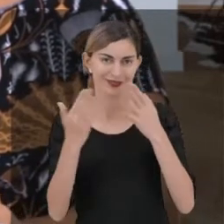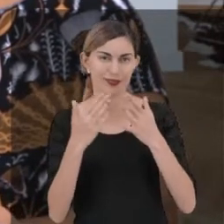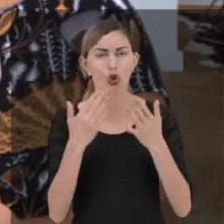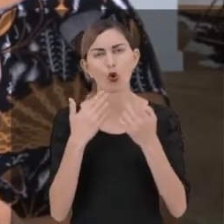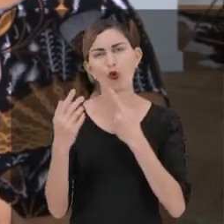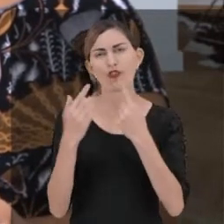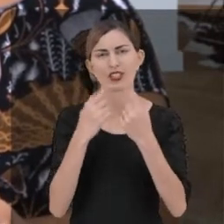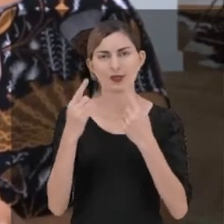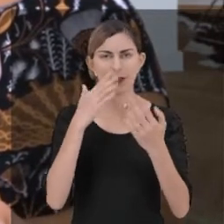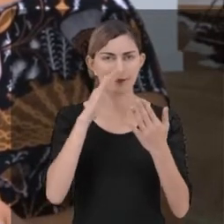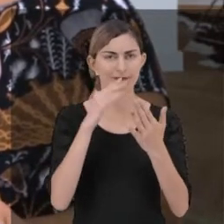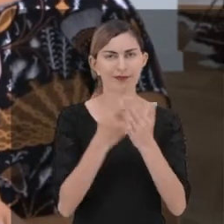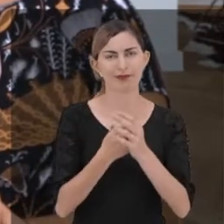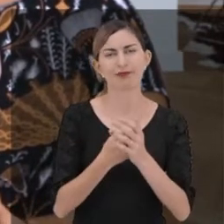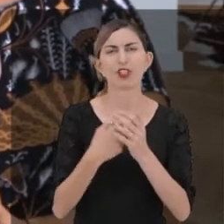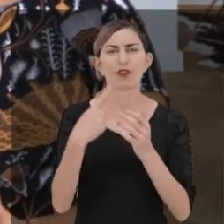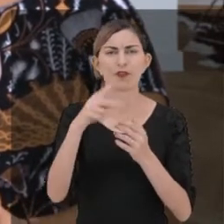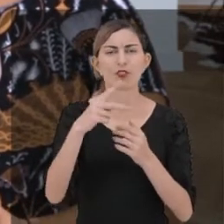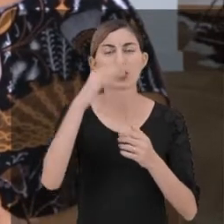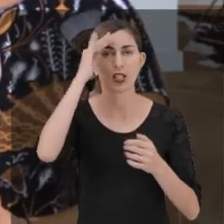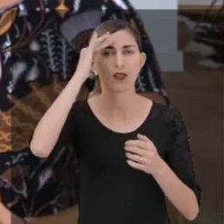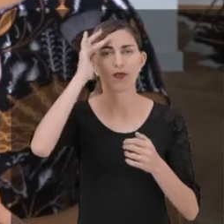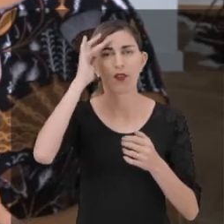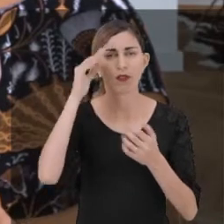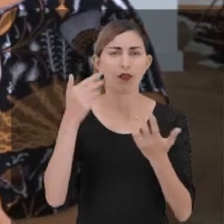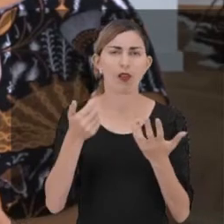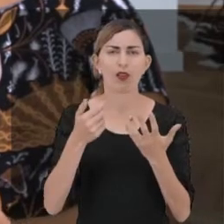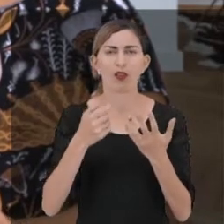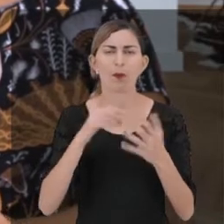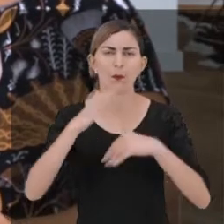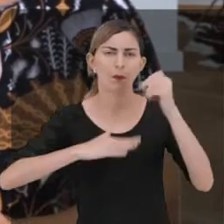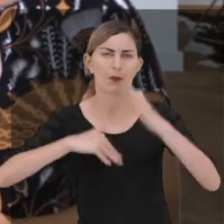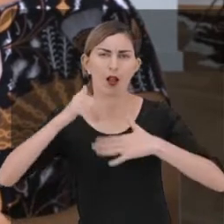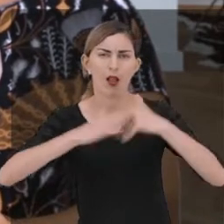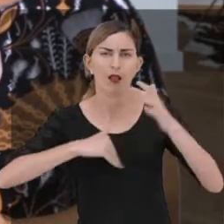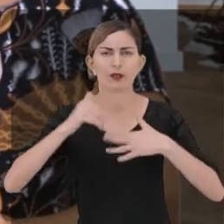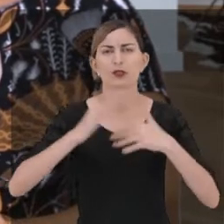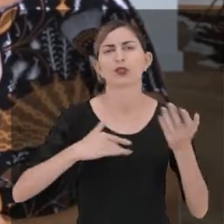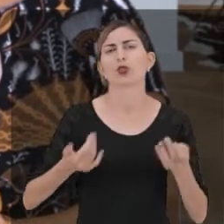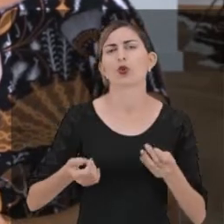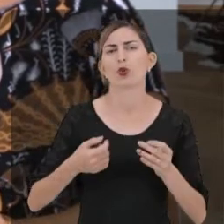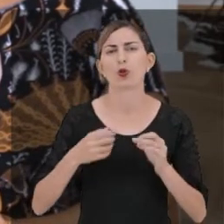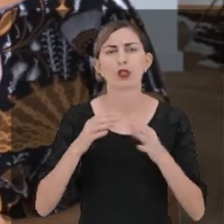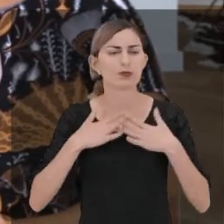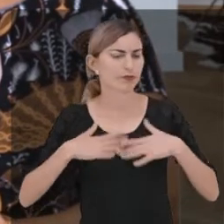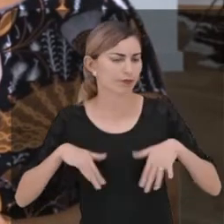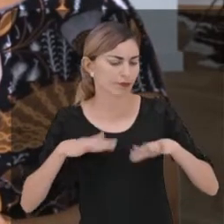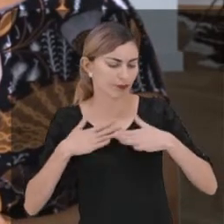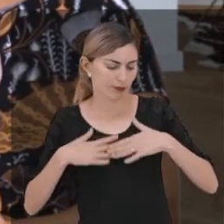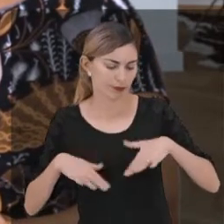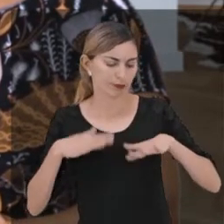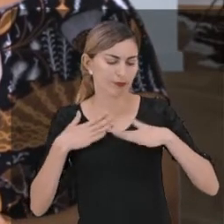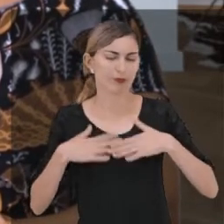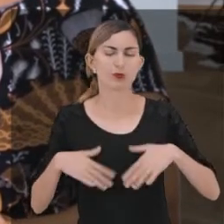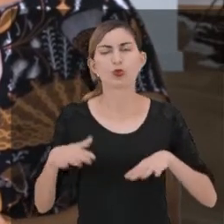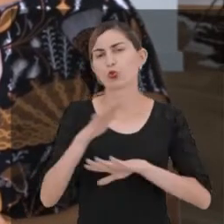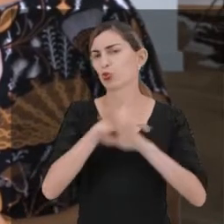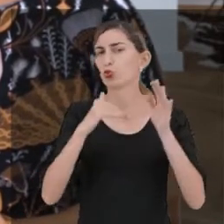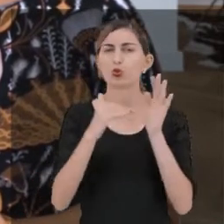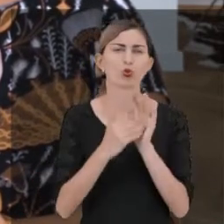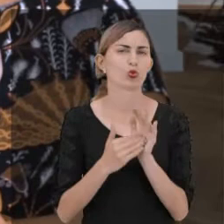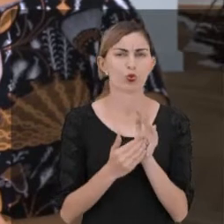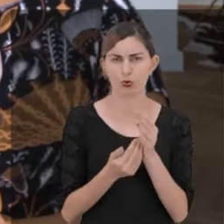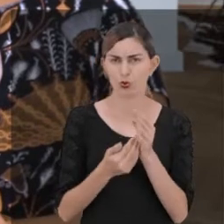decidimos conversar para que vocês possam entender de uma maneira muito prática e muito tranquila tudo o